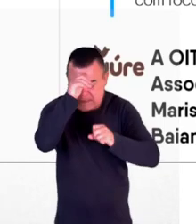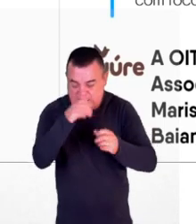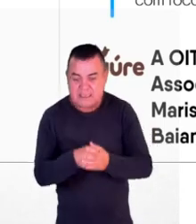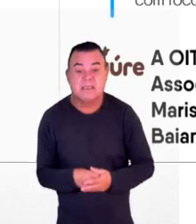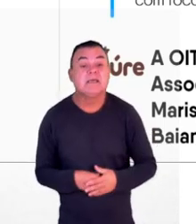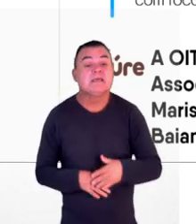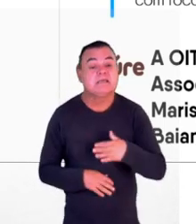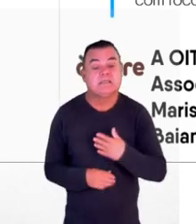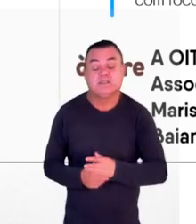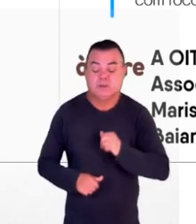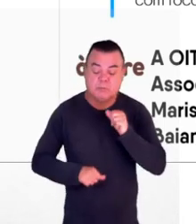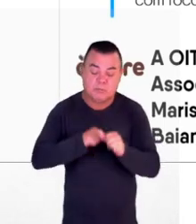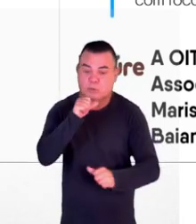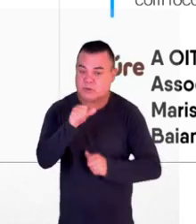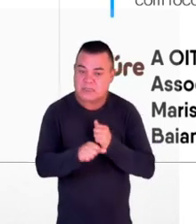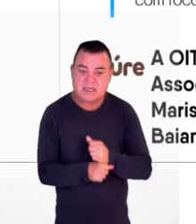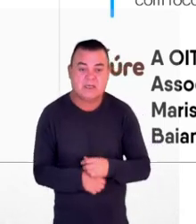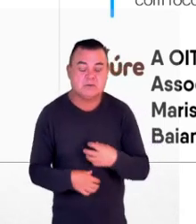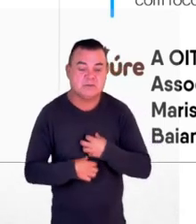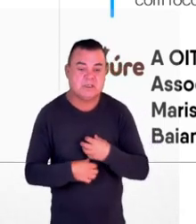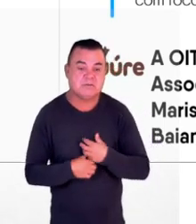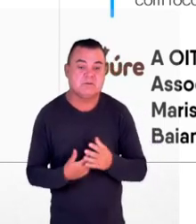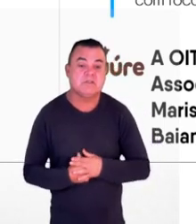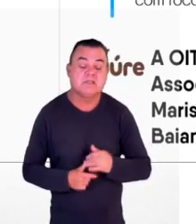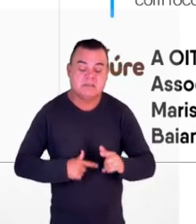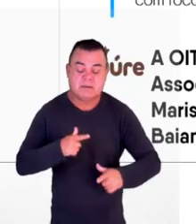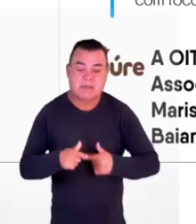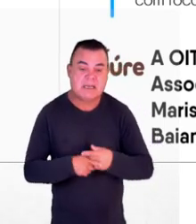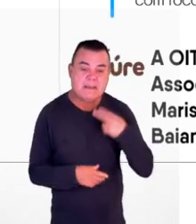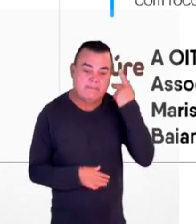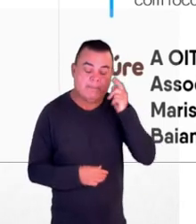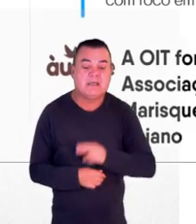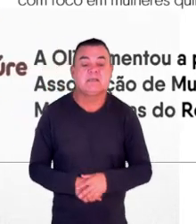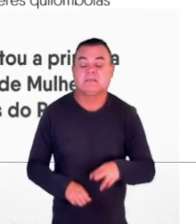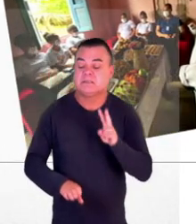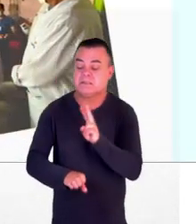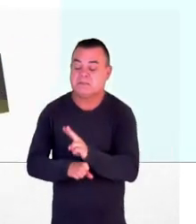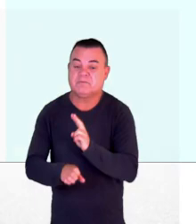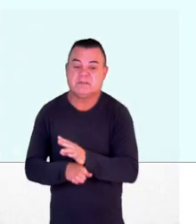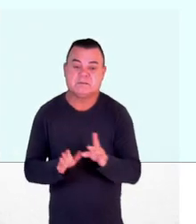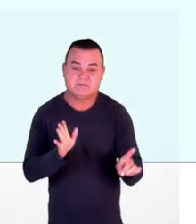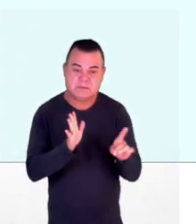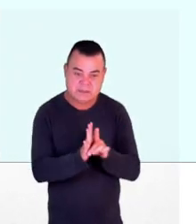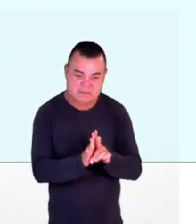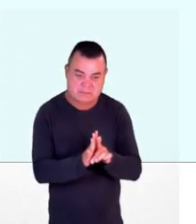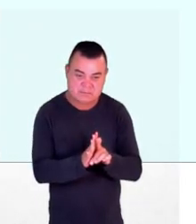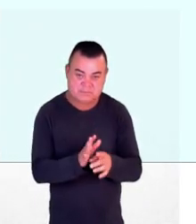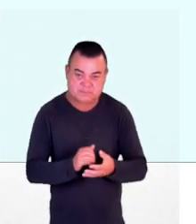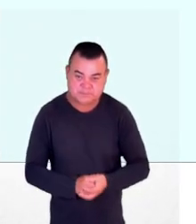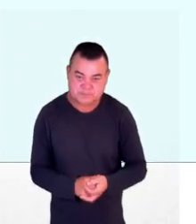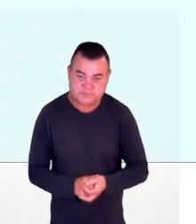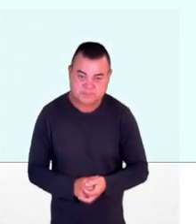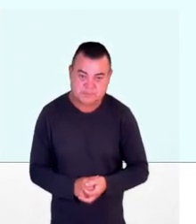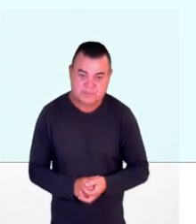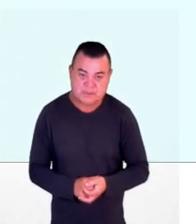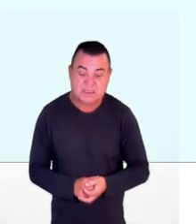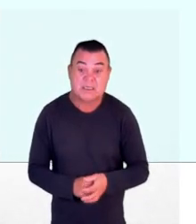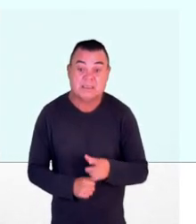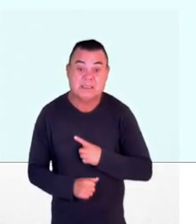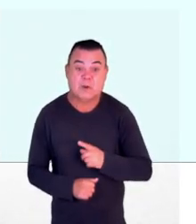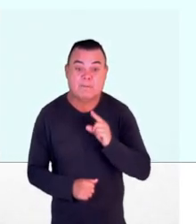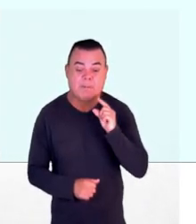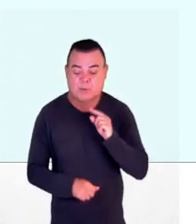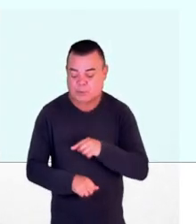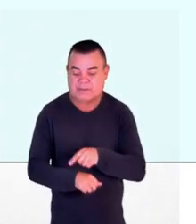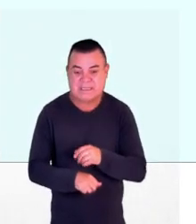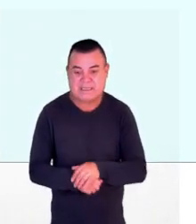e de atuar especialmente em relação à defesa desses direitos eh eu tô com pouco tempo aqui eu não